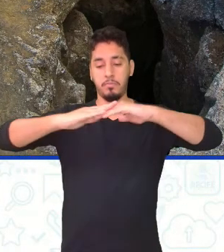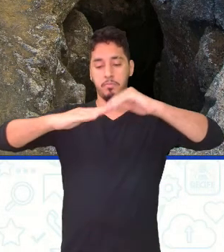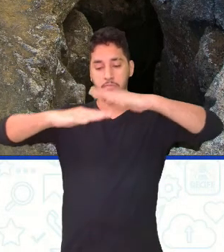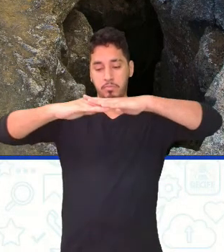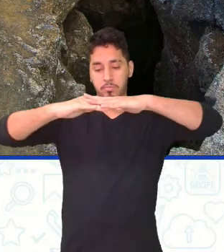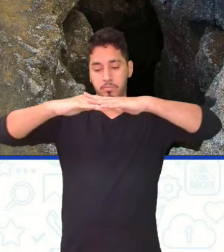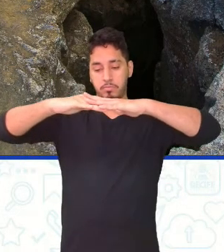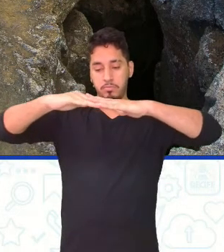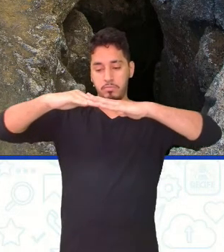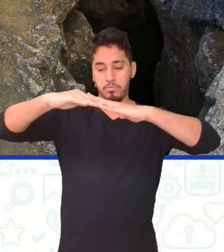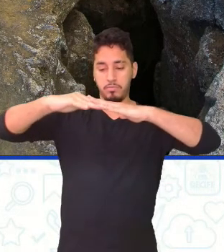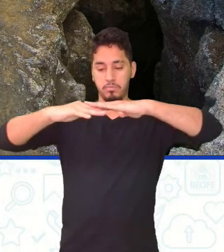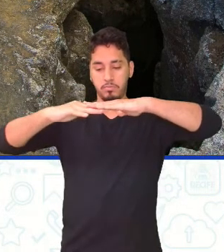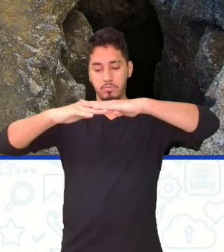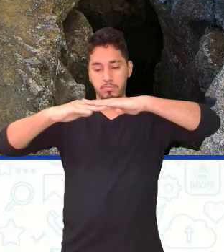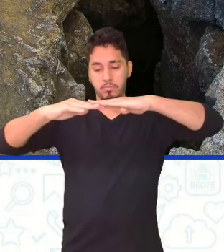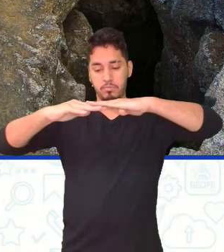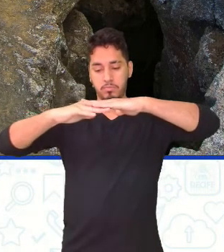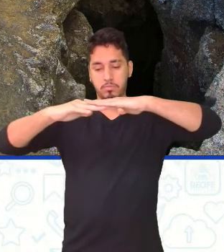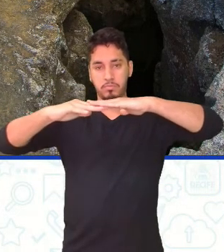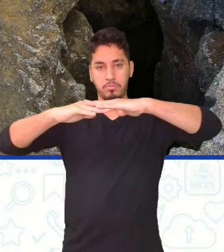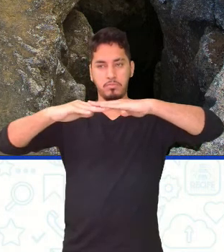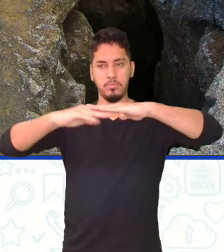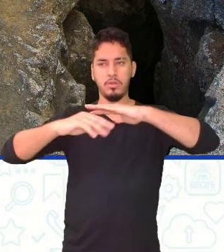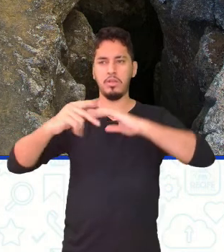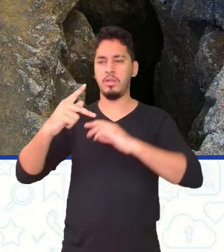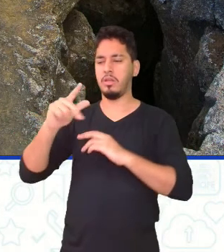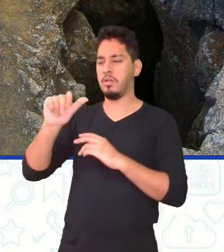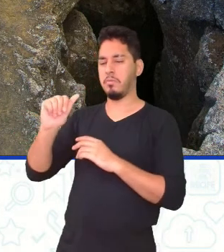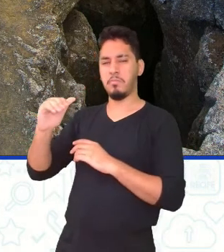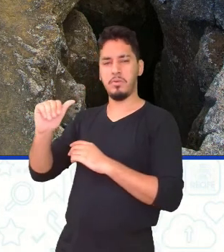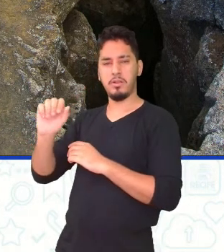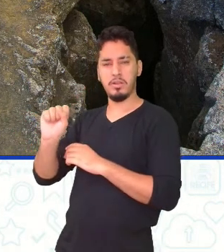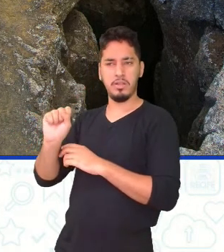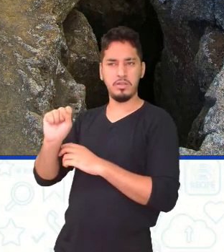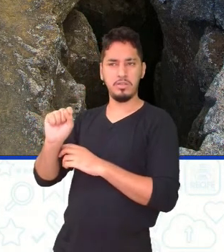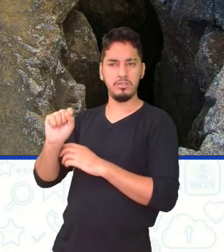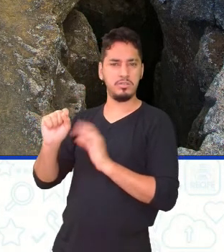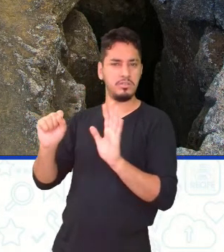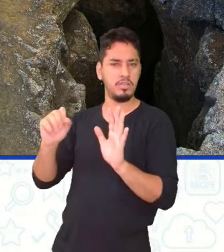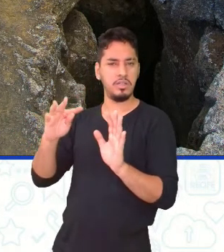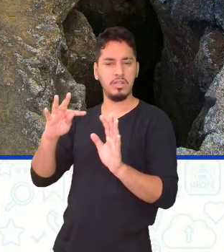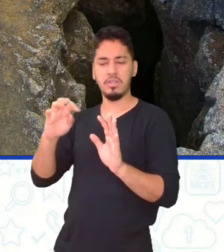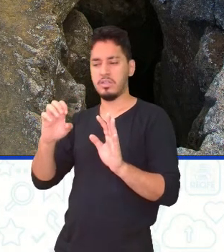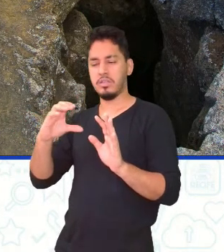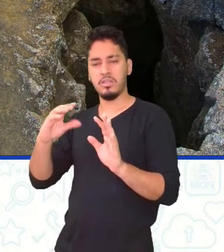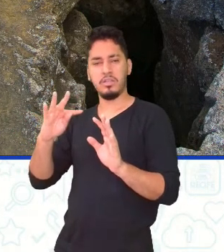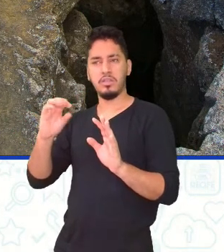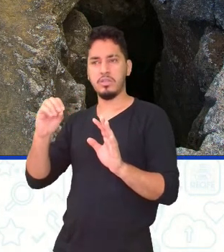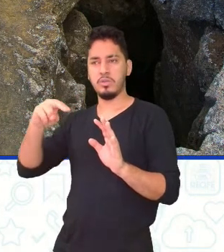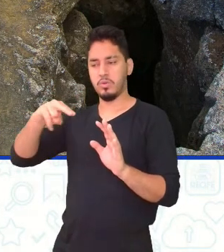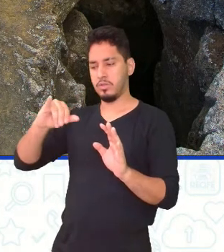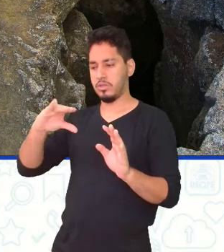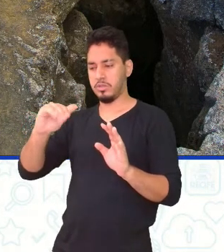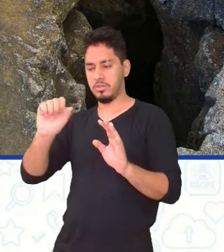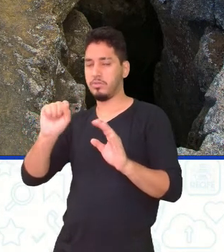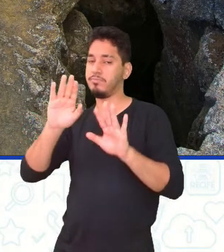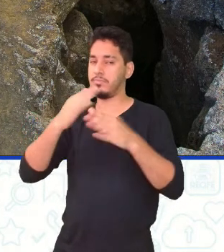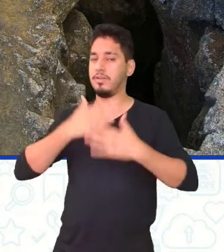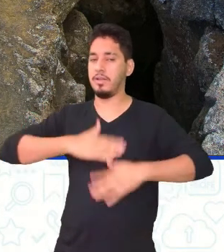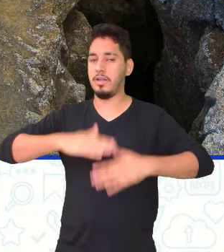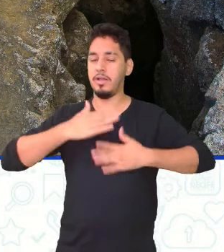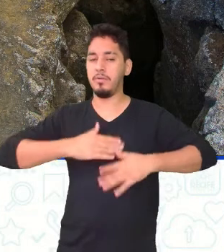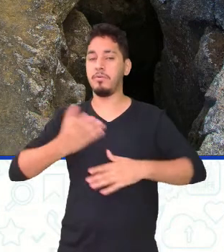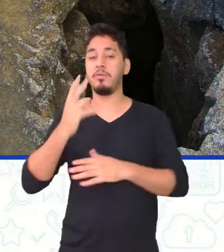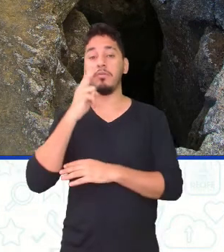placas tectônicas. Então, eita, placas tectônicas. Antes da gente ver essa história das placas tectônicas, eu quero que vocês